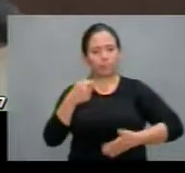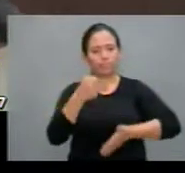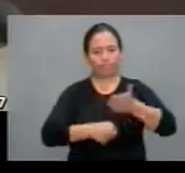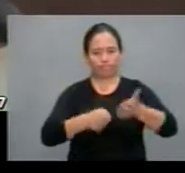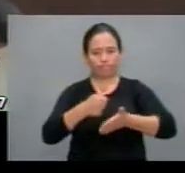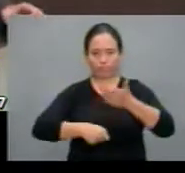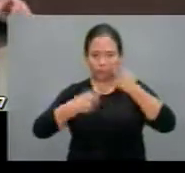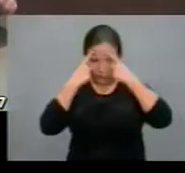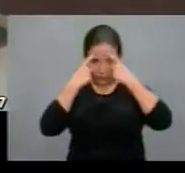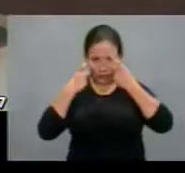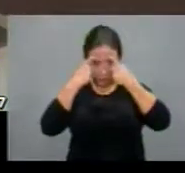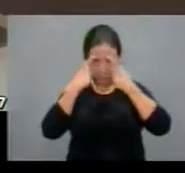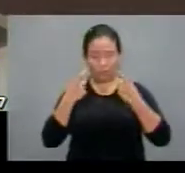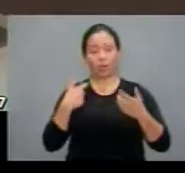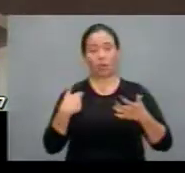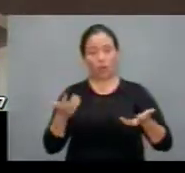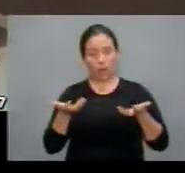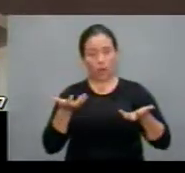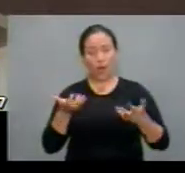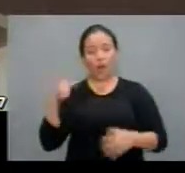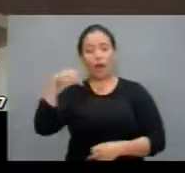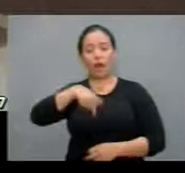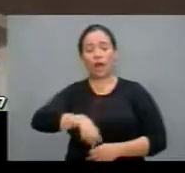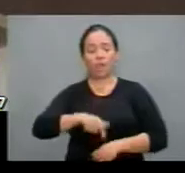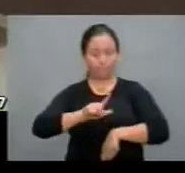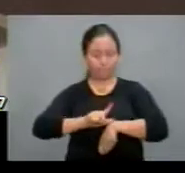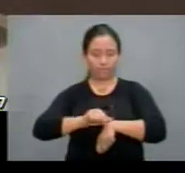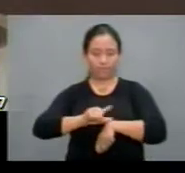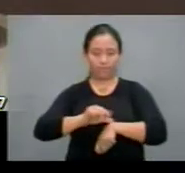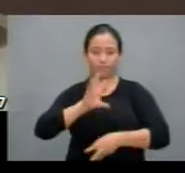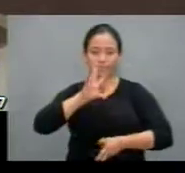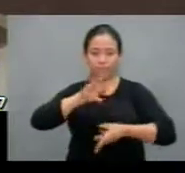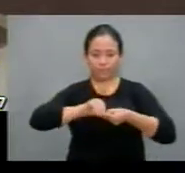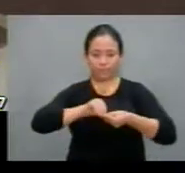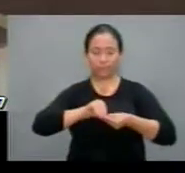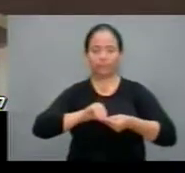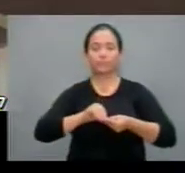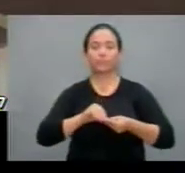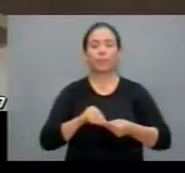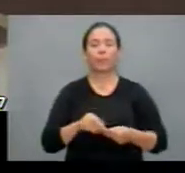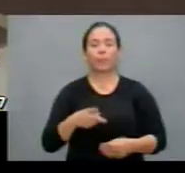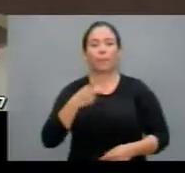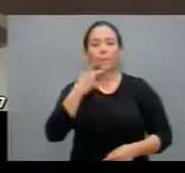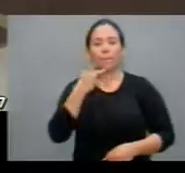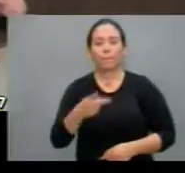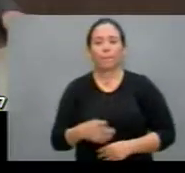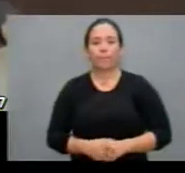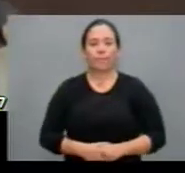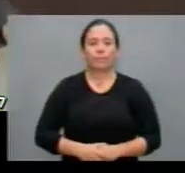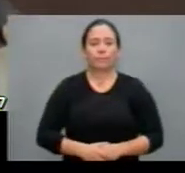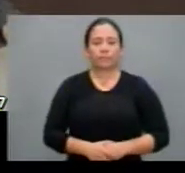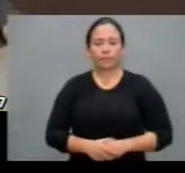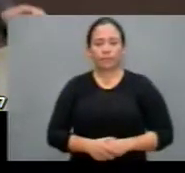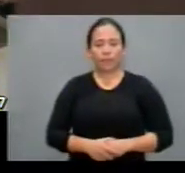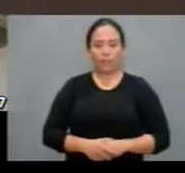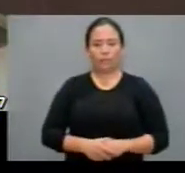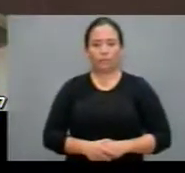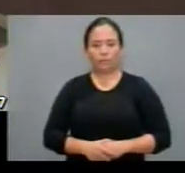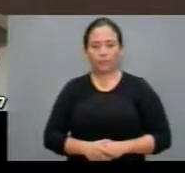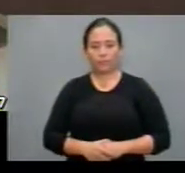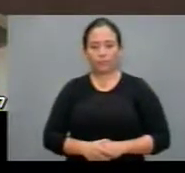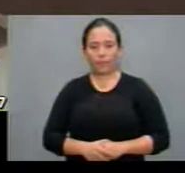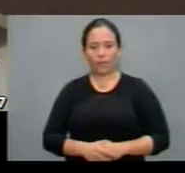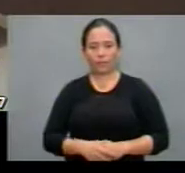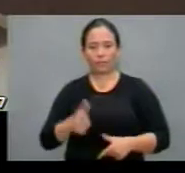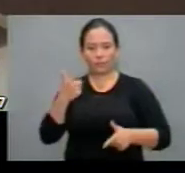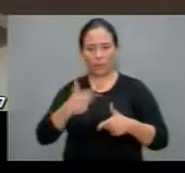esta violência no campo. E eu queria aqui, nesse minuto final, dizer, deputada, que os